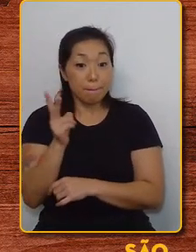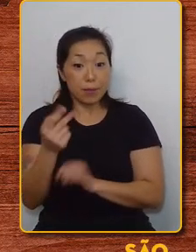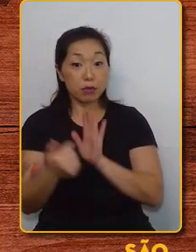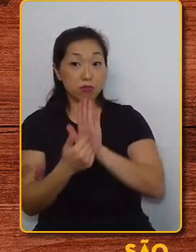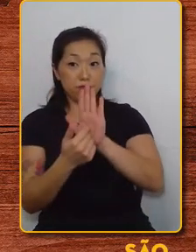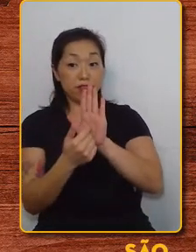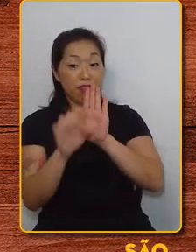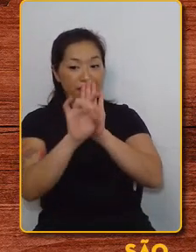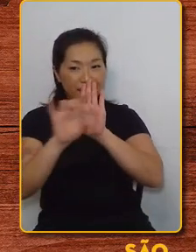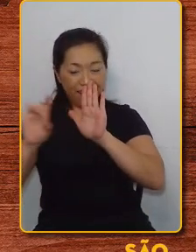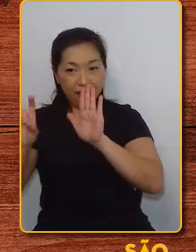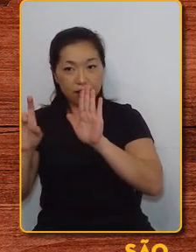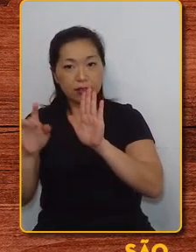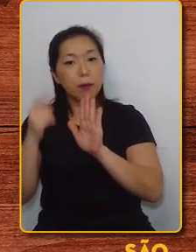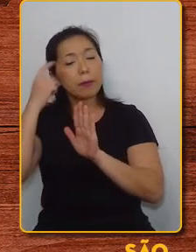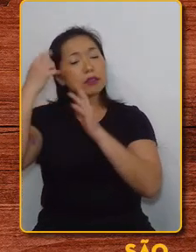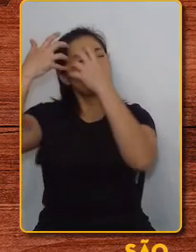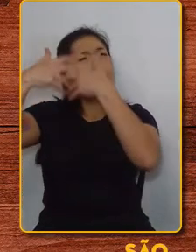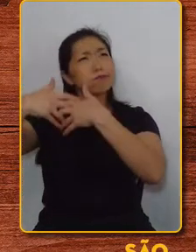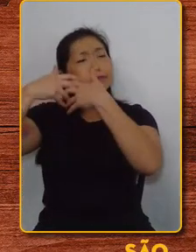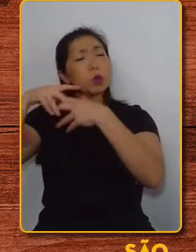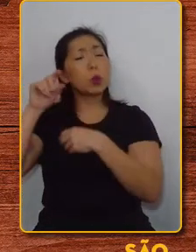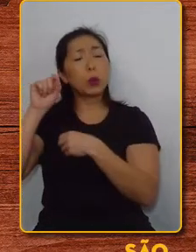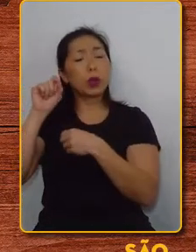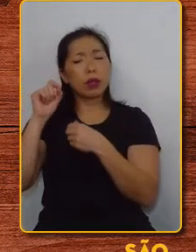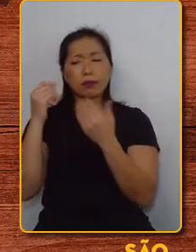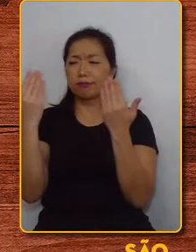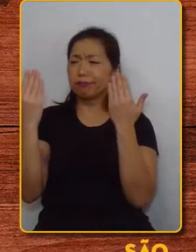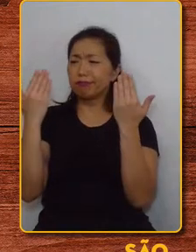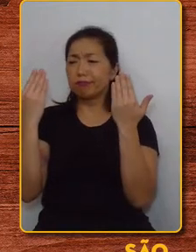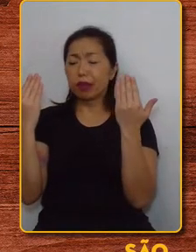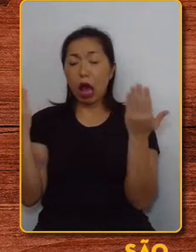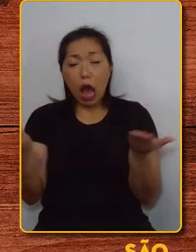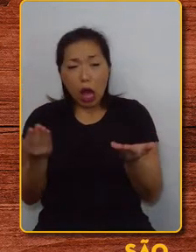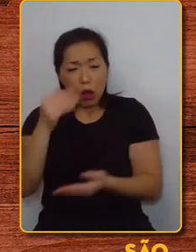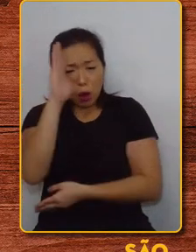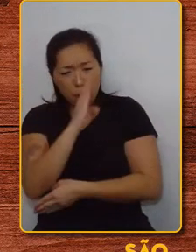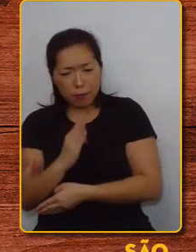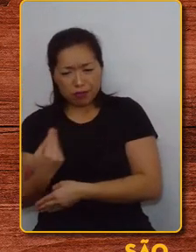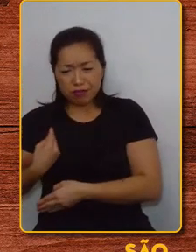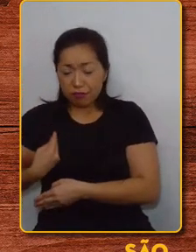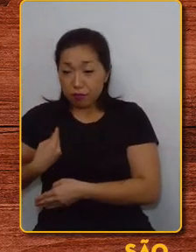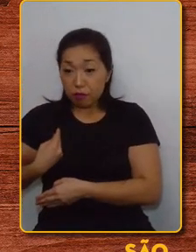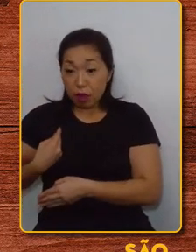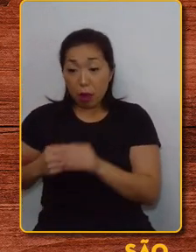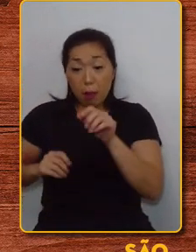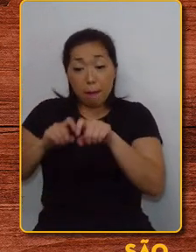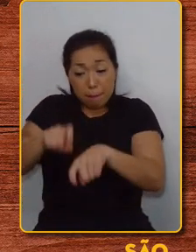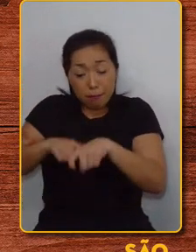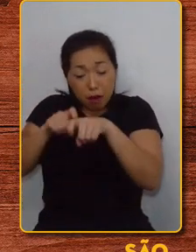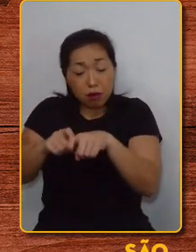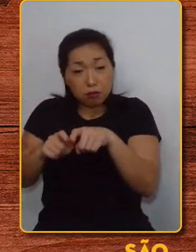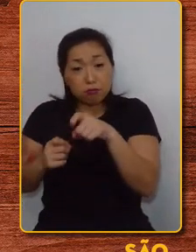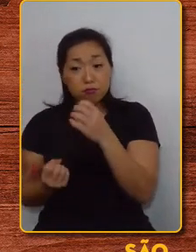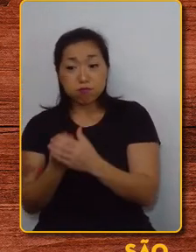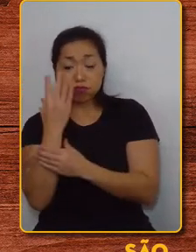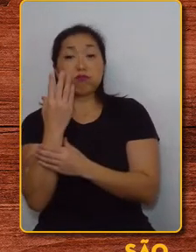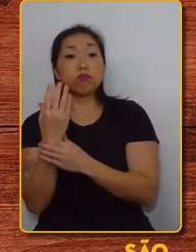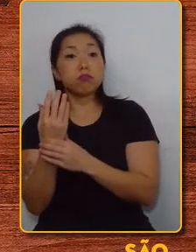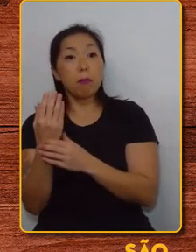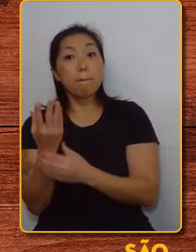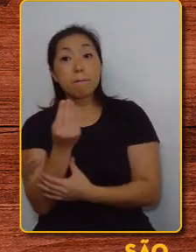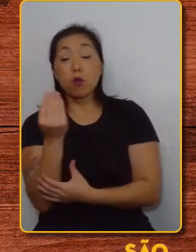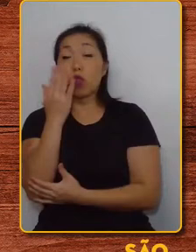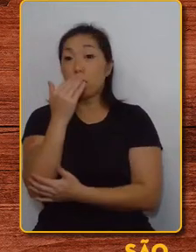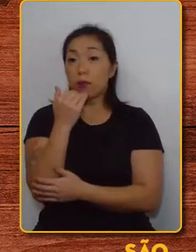sobre esse paradoxo brasileiro, né? Somos um dos maiores produtores de alimentos do mundo e temos milhões de brasileiros sem ter o